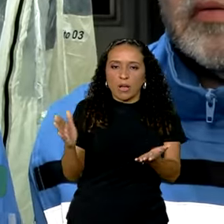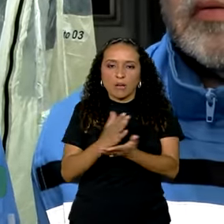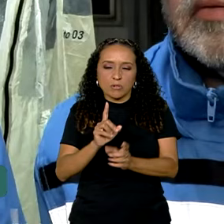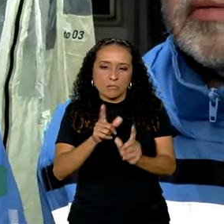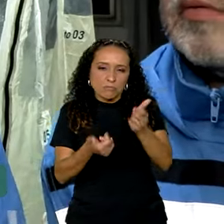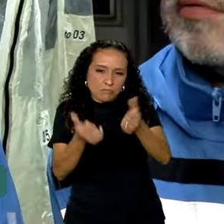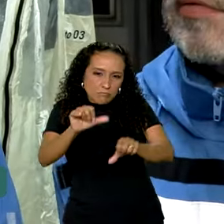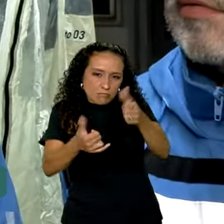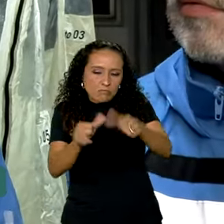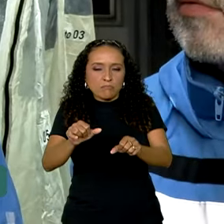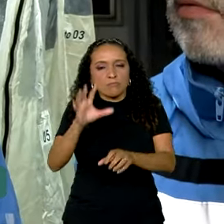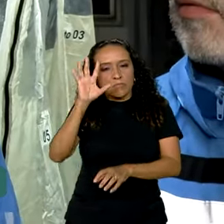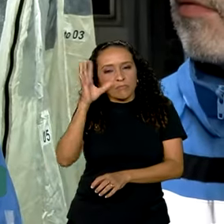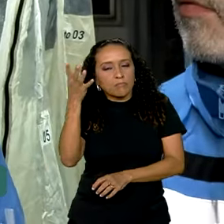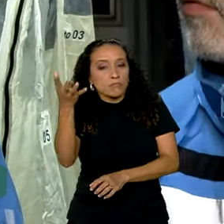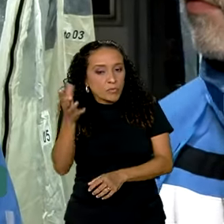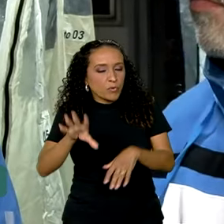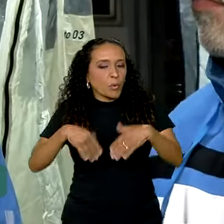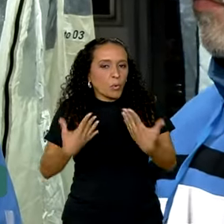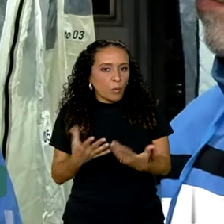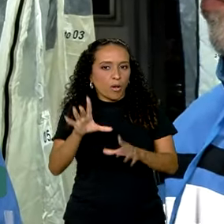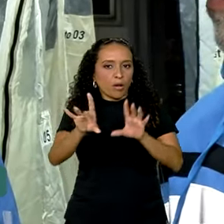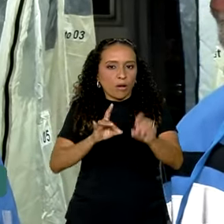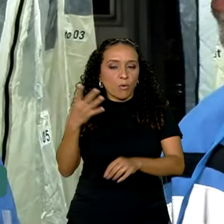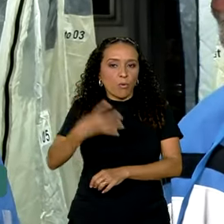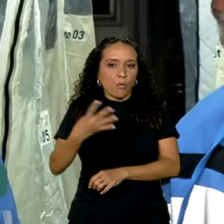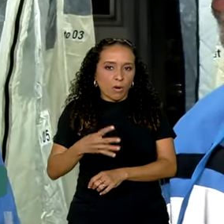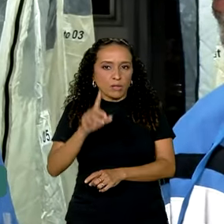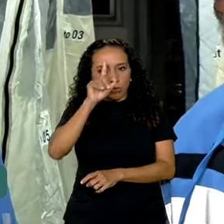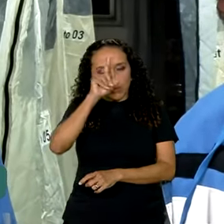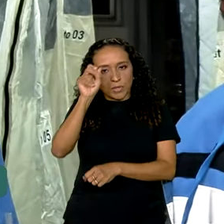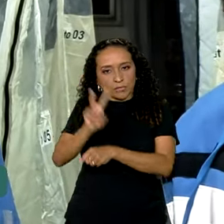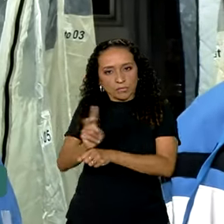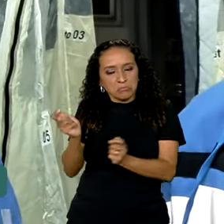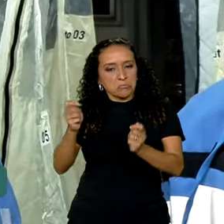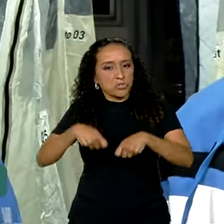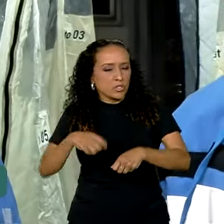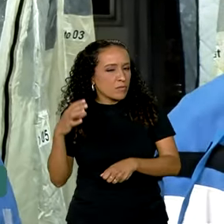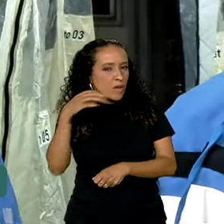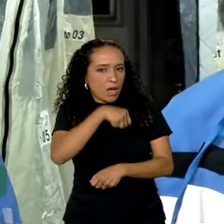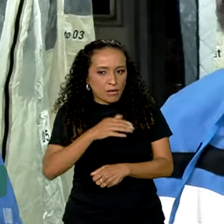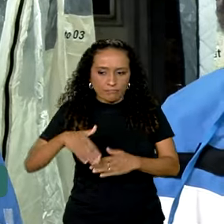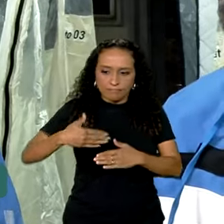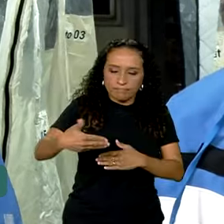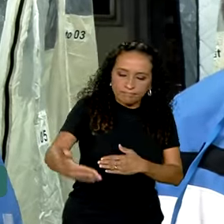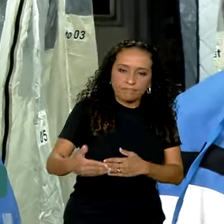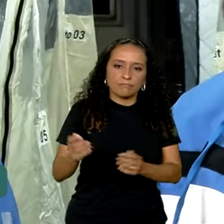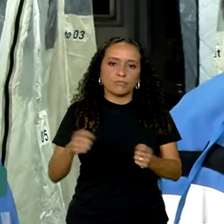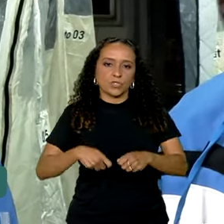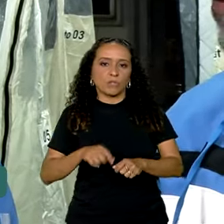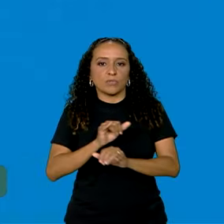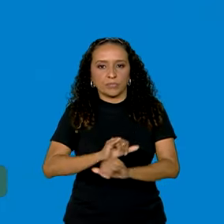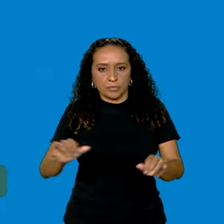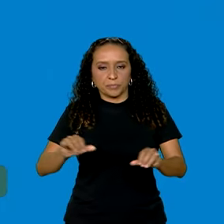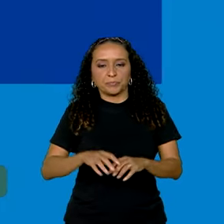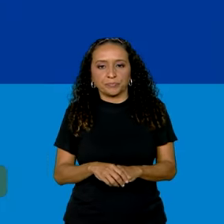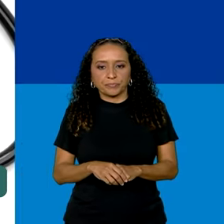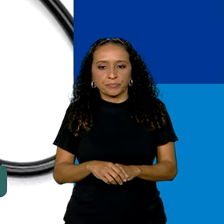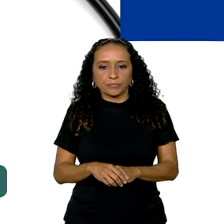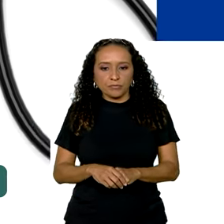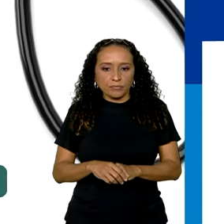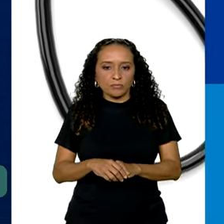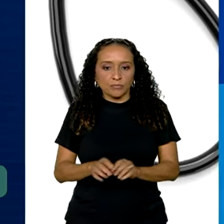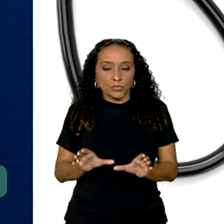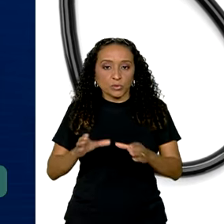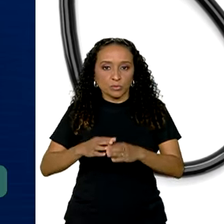sugestões, estamos fechando a definição para esse quarto hospital de campanha, assim que possível, em tempo oportuno, iremos anunciar. A Força